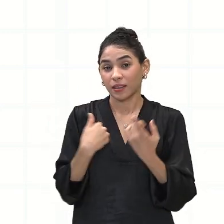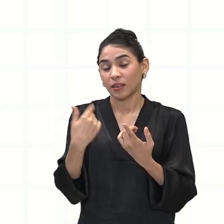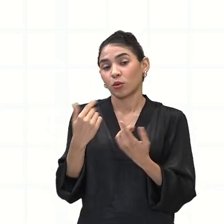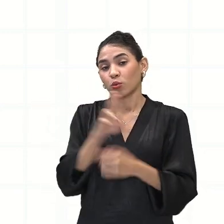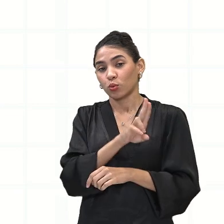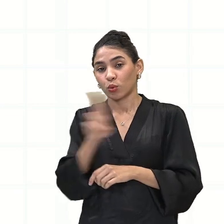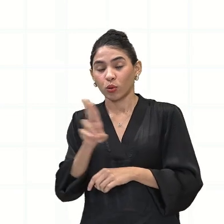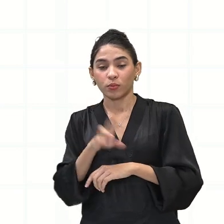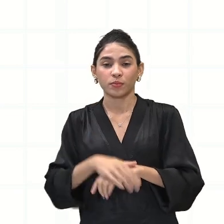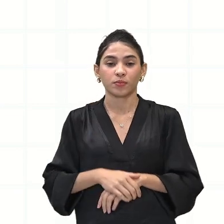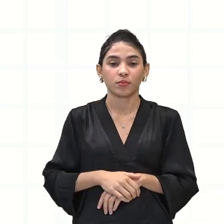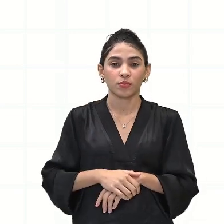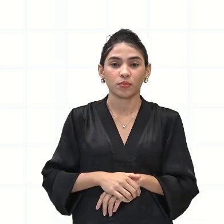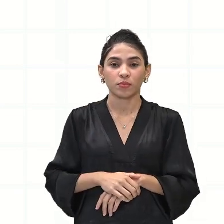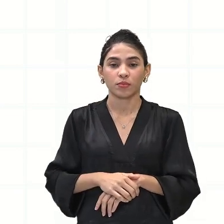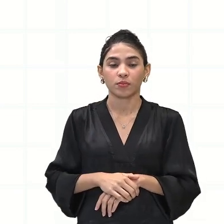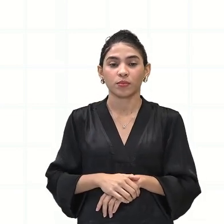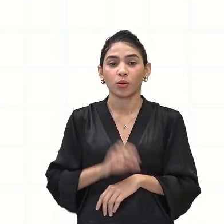chamar de